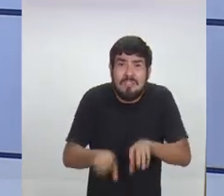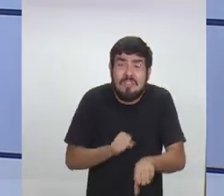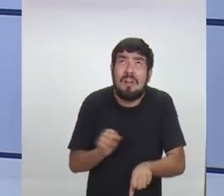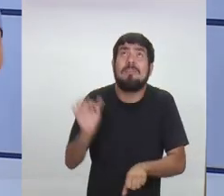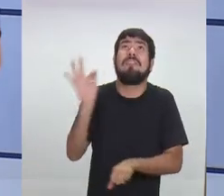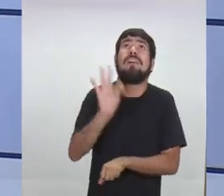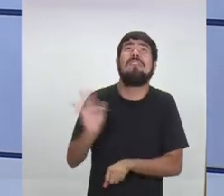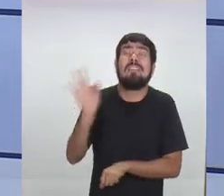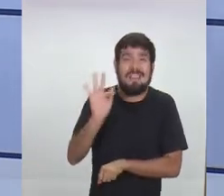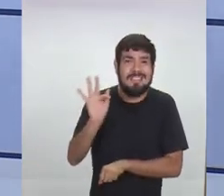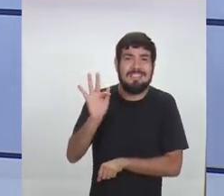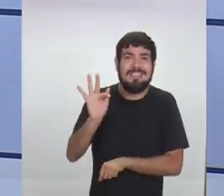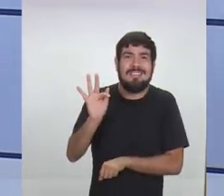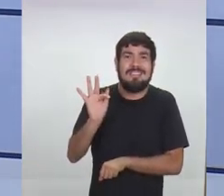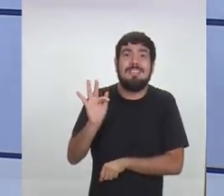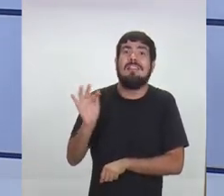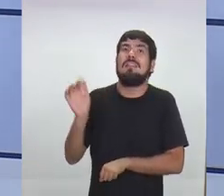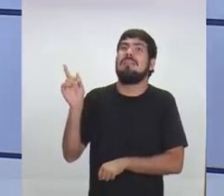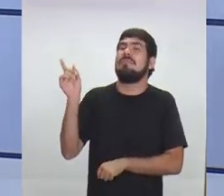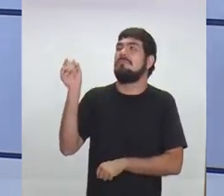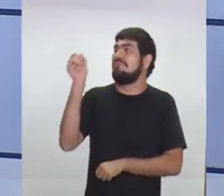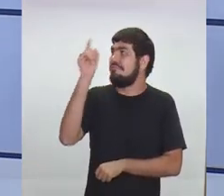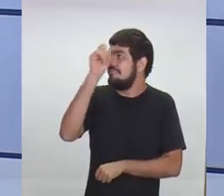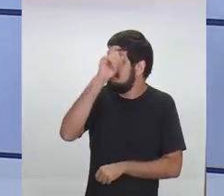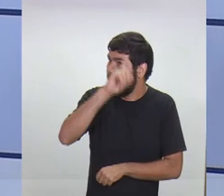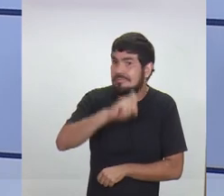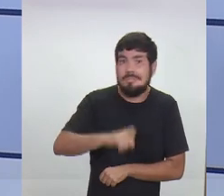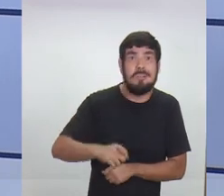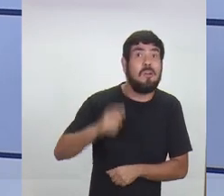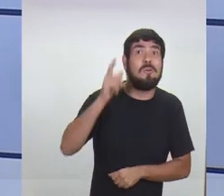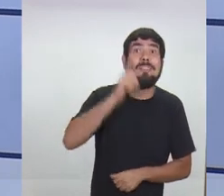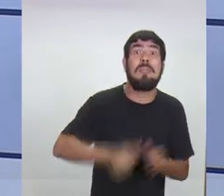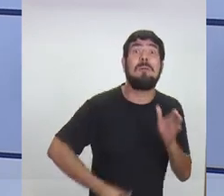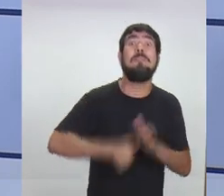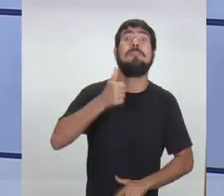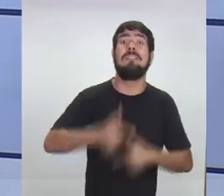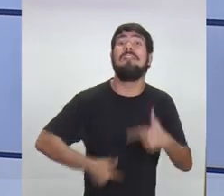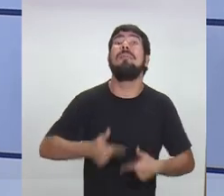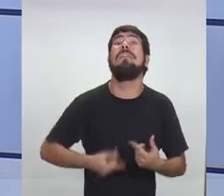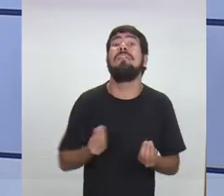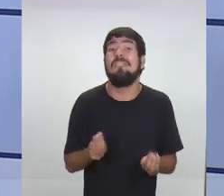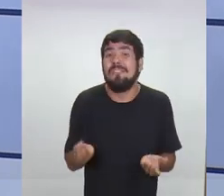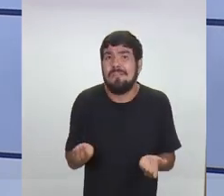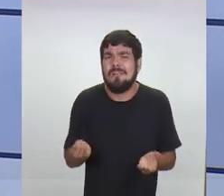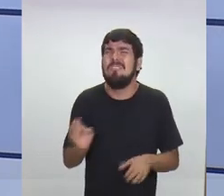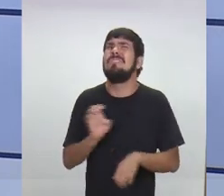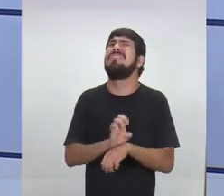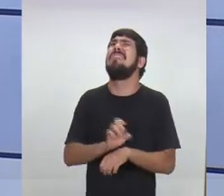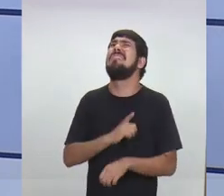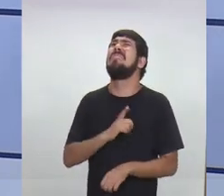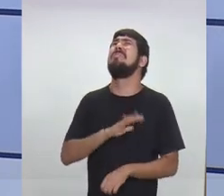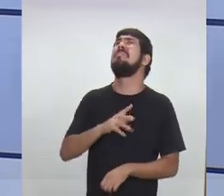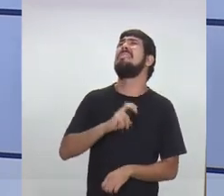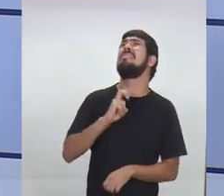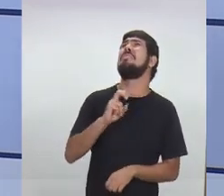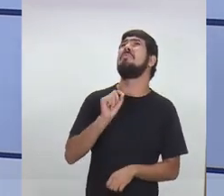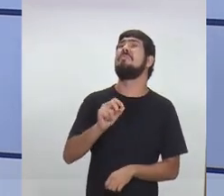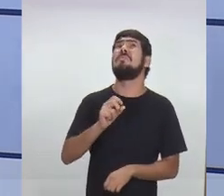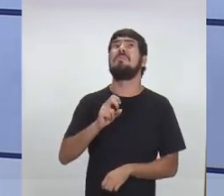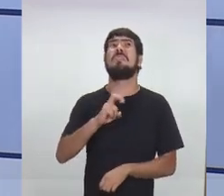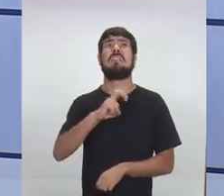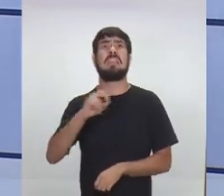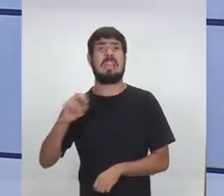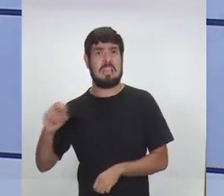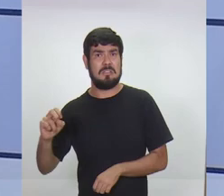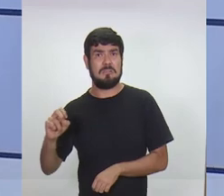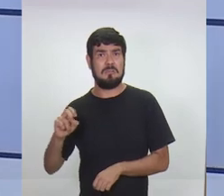universidades têm a dificuldade de gerar de conseguir o primeiro emprego o estado tem aproximadamente 5.500 6 mil cargos comissionados